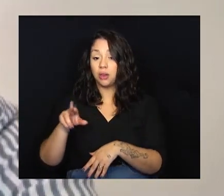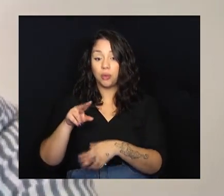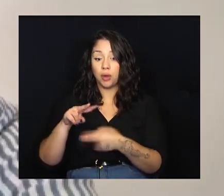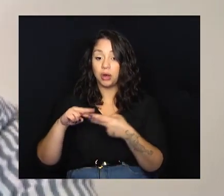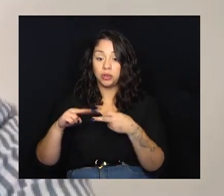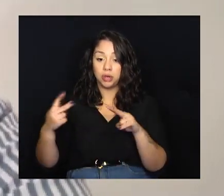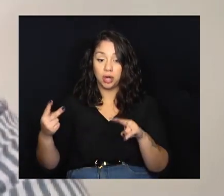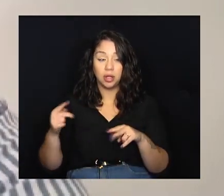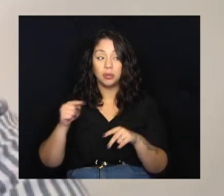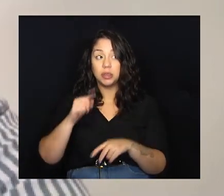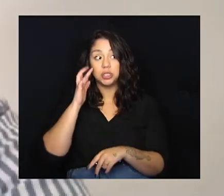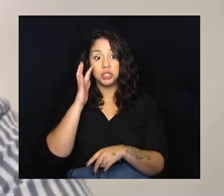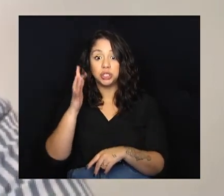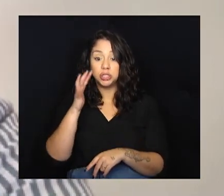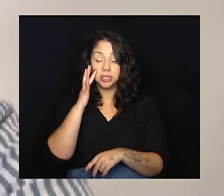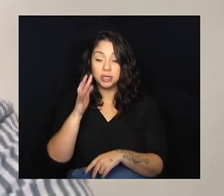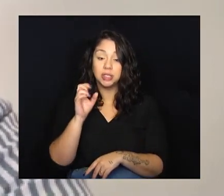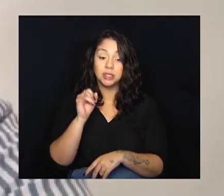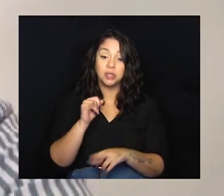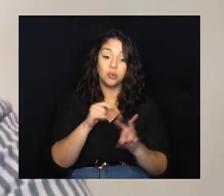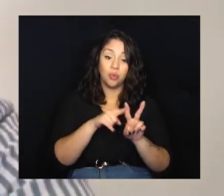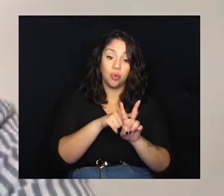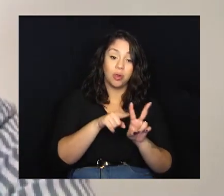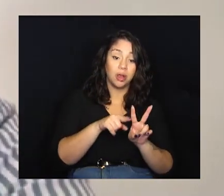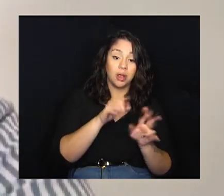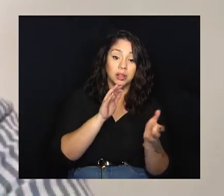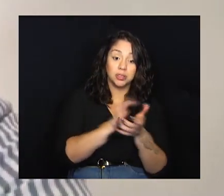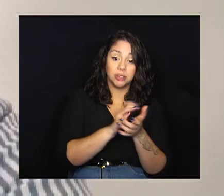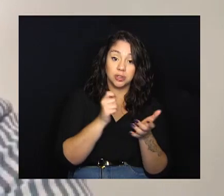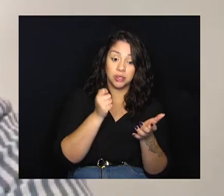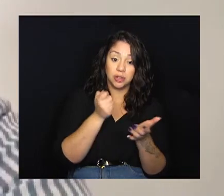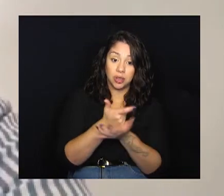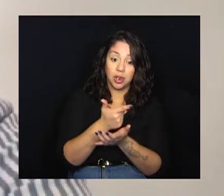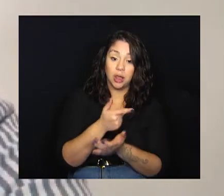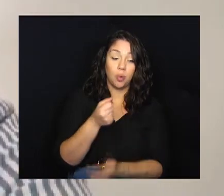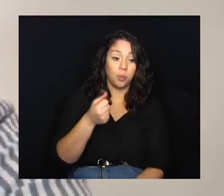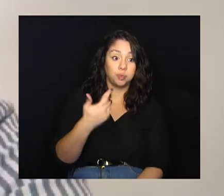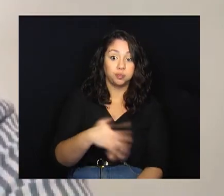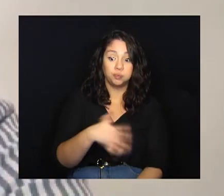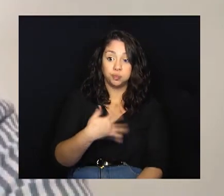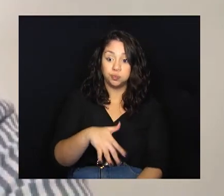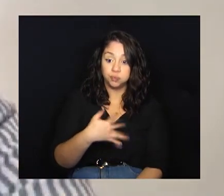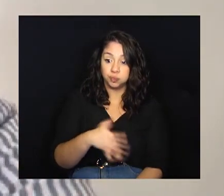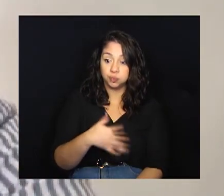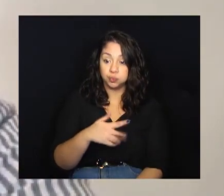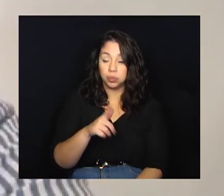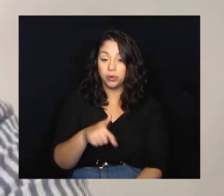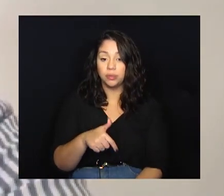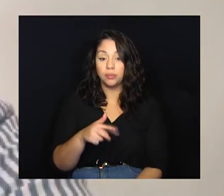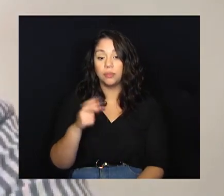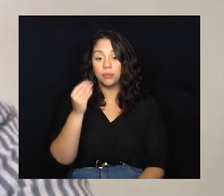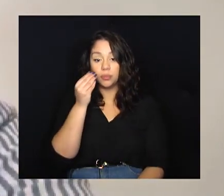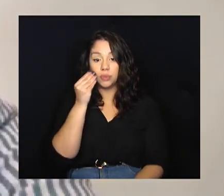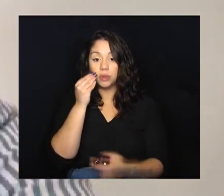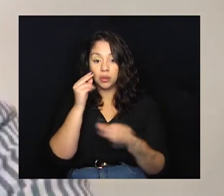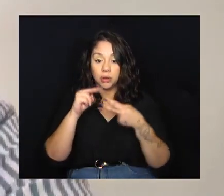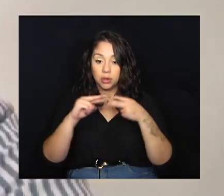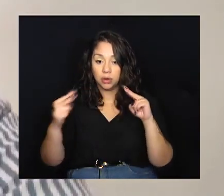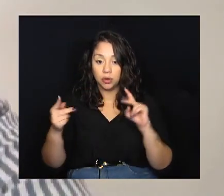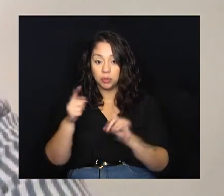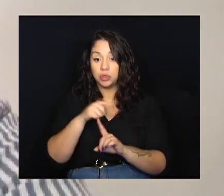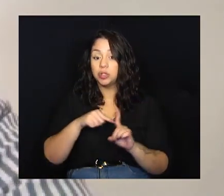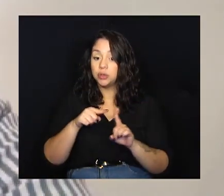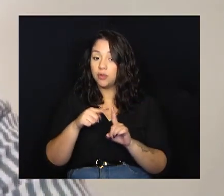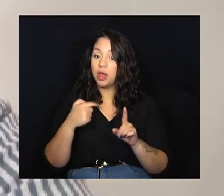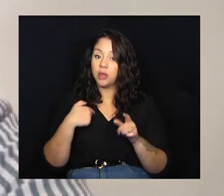e aí você imagina esse casal né pagar e geralmente paga caro por esses testes genéticos com a intenção de bom